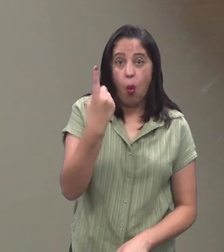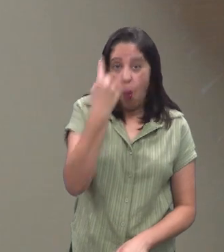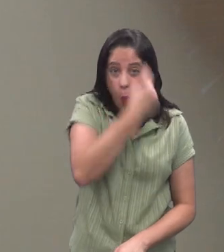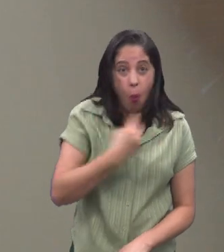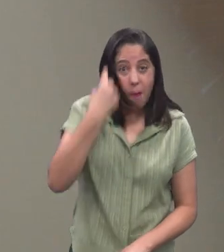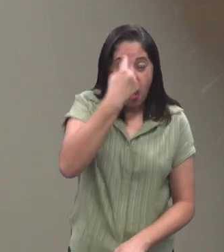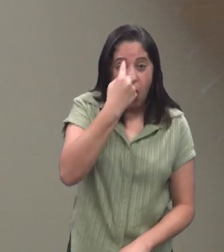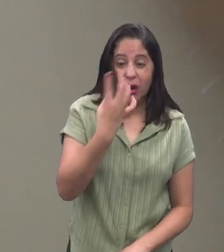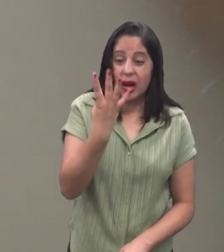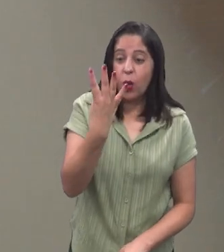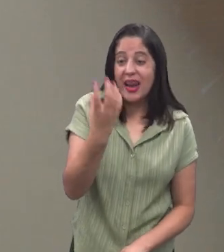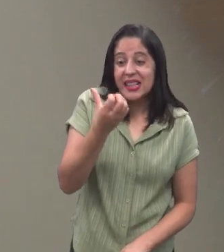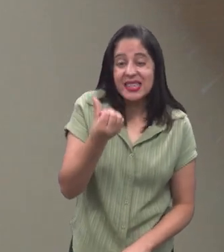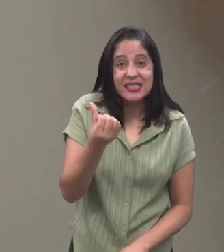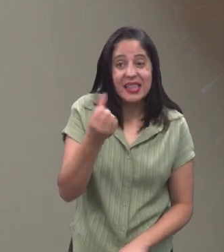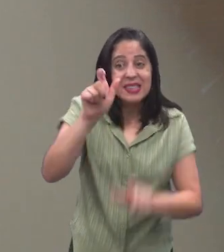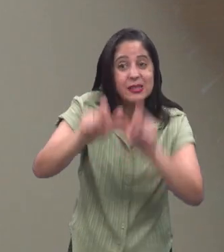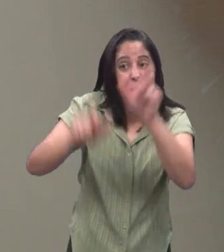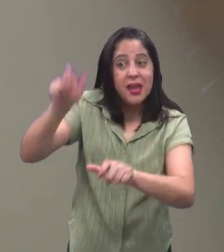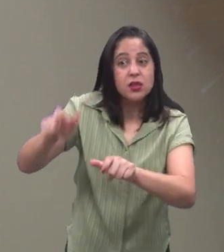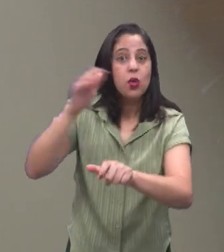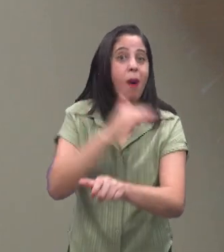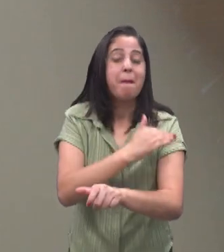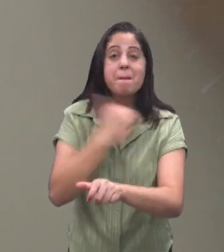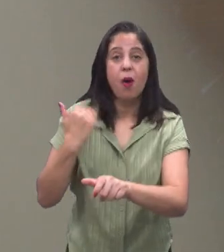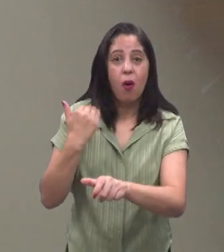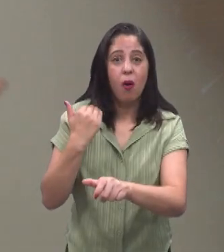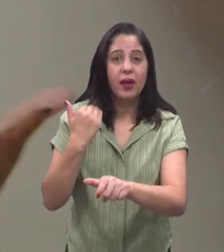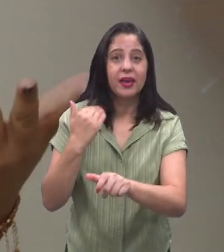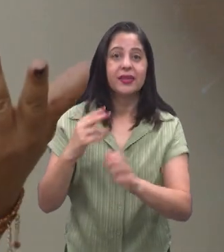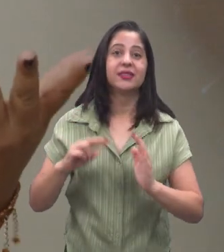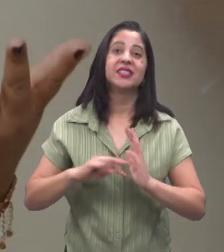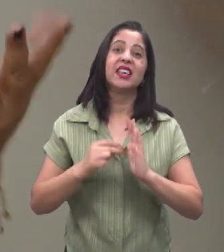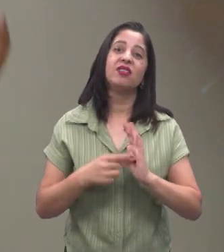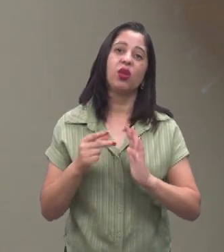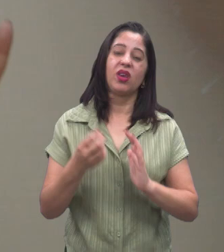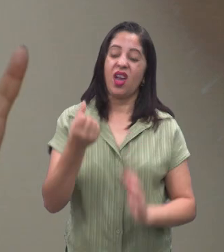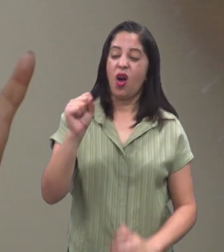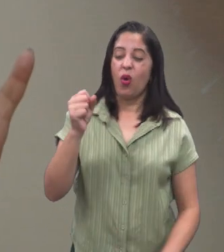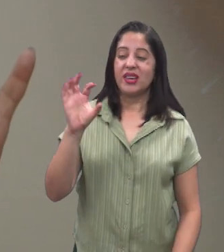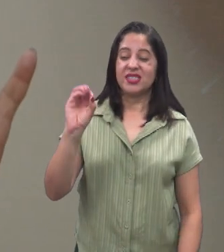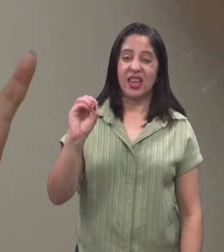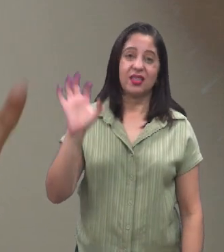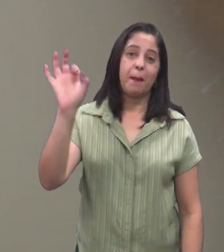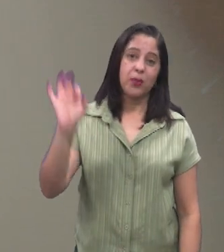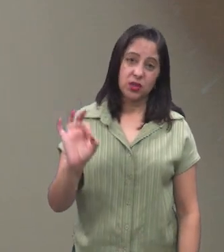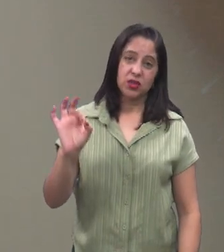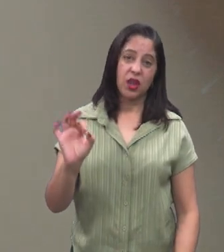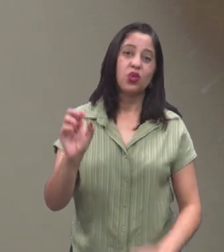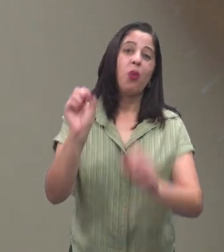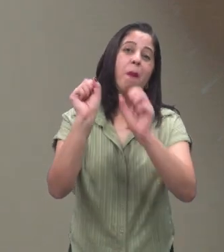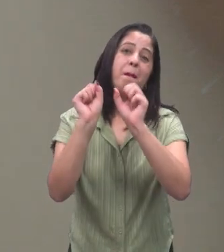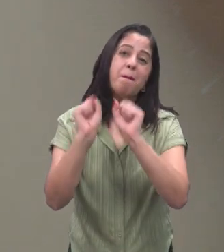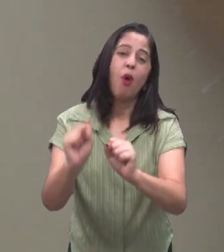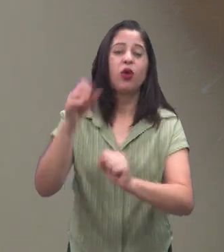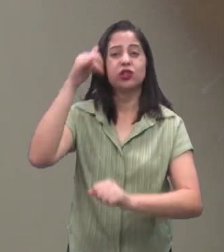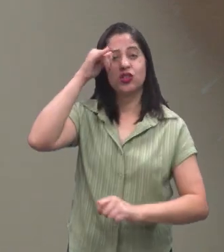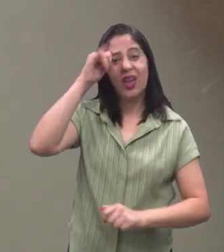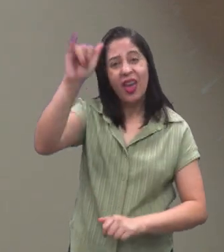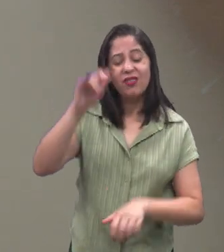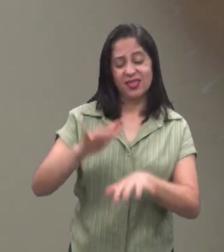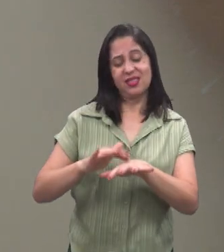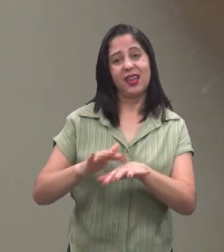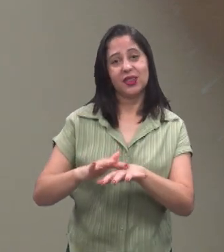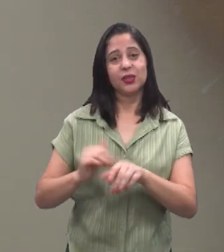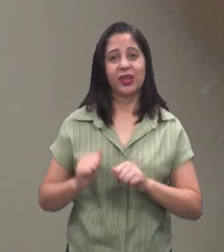No entanto, 80% desses casos poderiam ser evitados. Boa notícia, não é mesmo? E uma das maneiras de